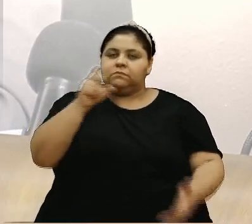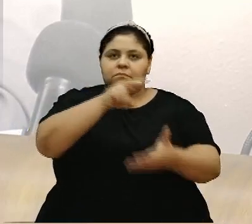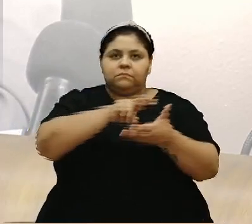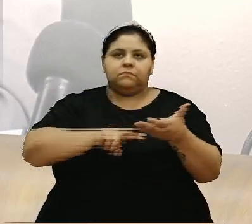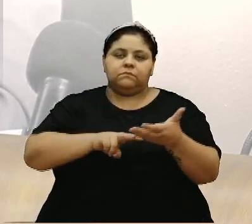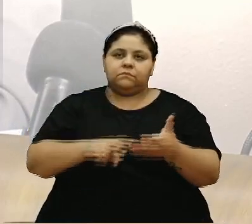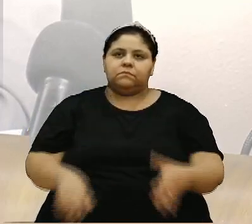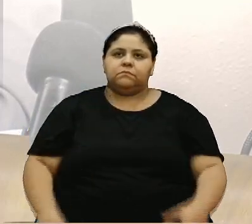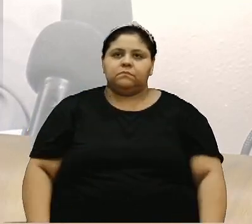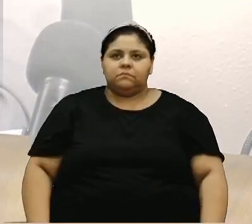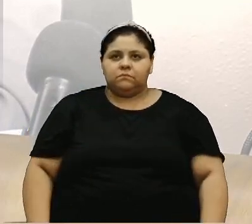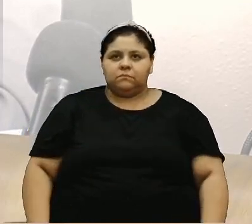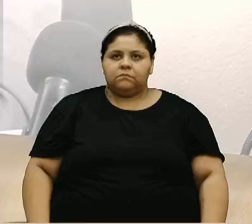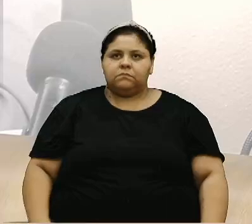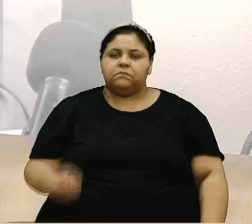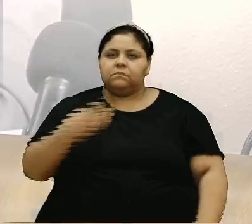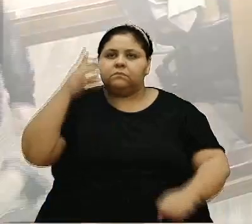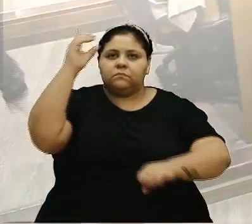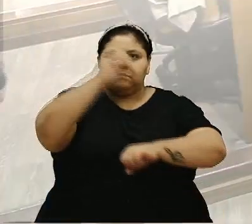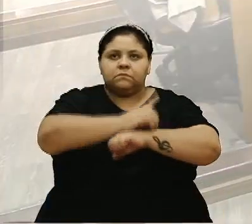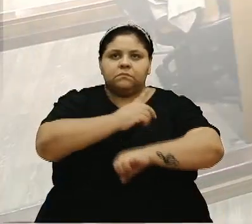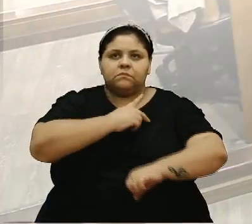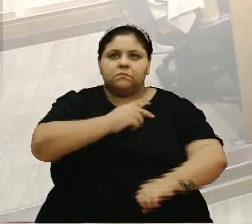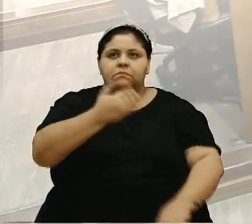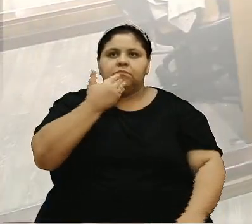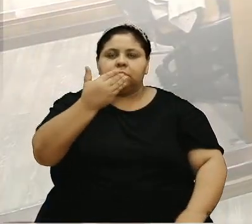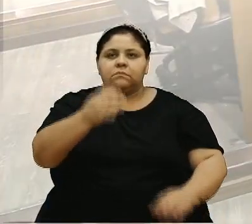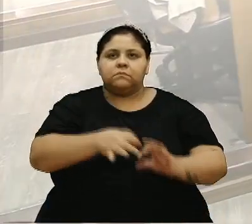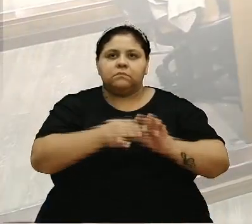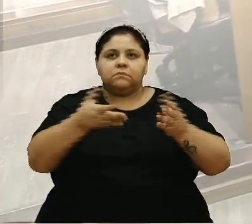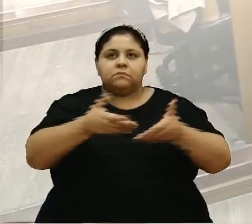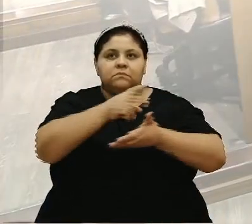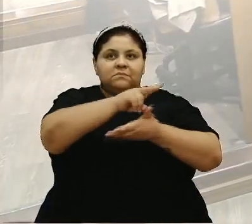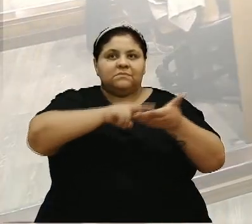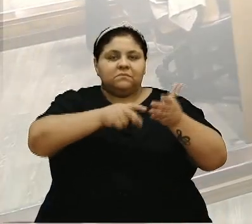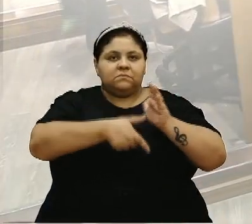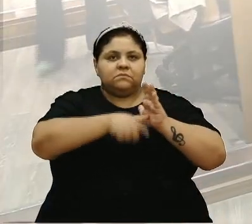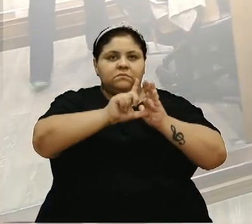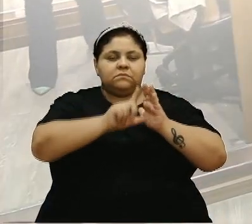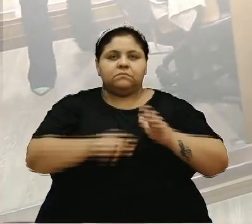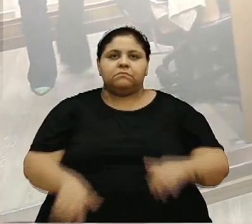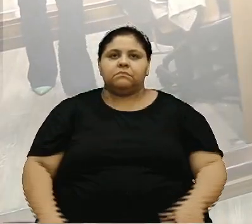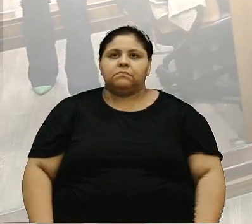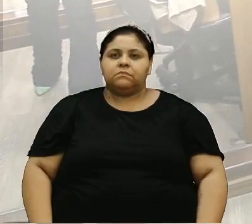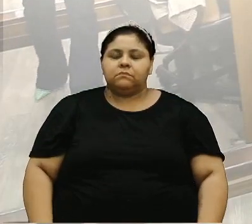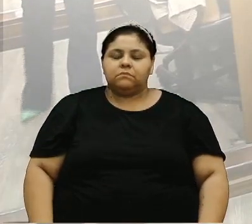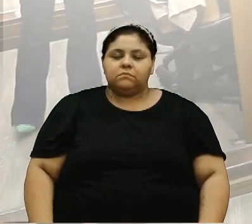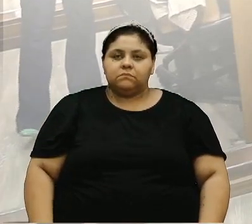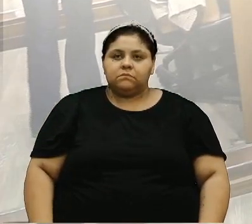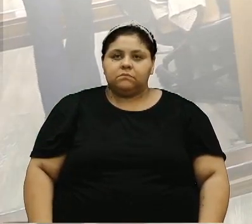o relator. Bom dia, presidente. Peço a dispensa por já ter feito leitura em sessão anterior.